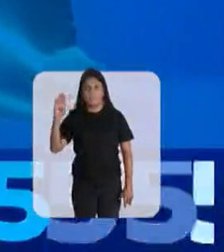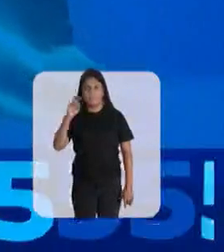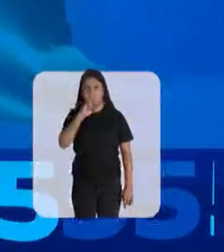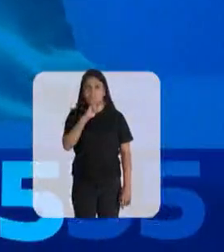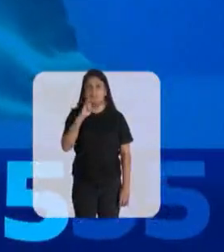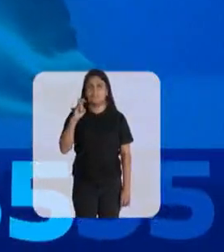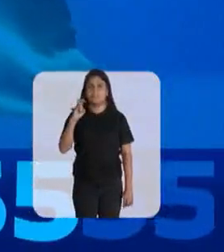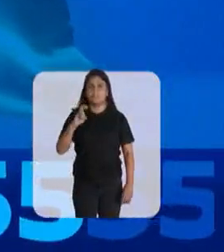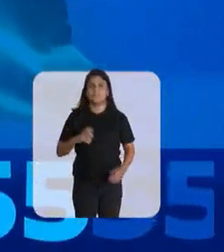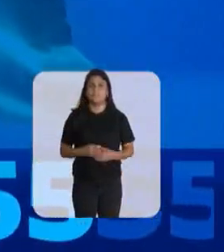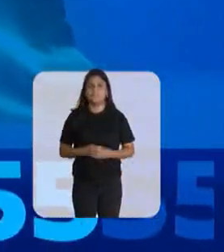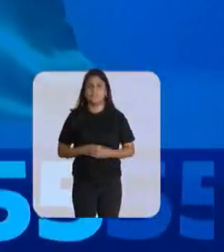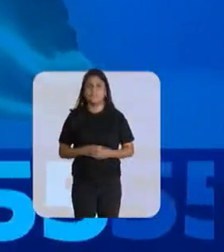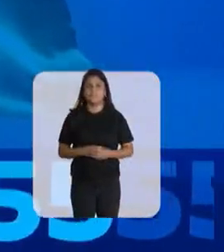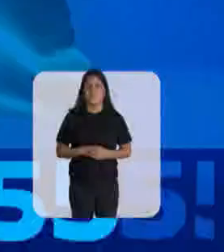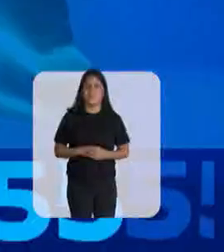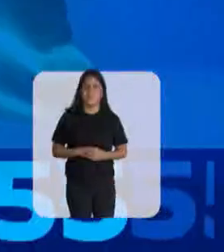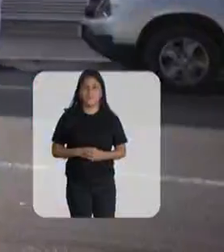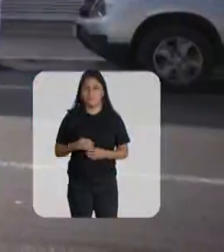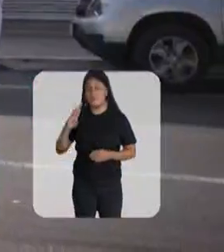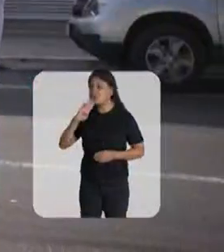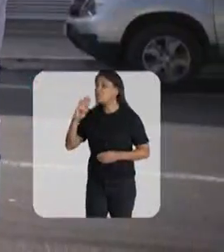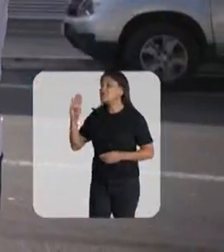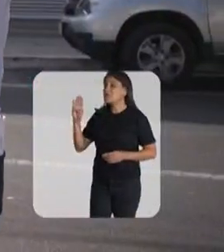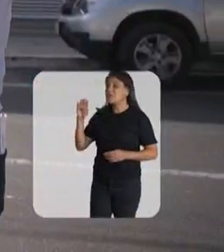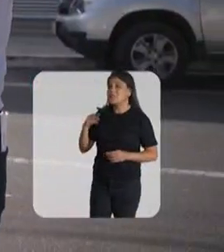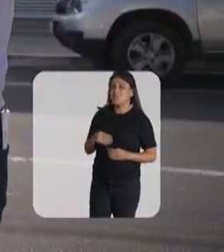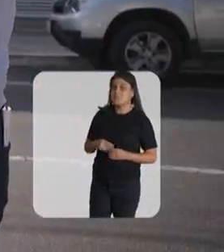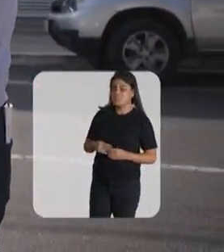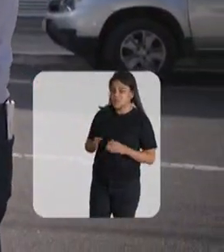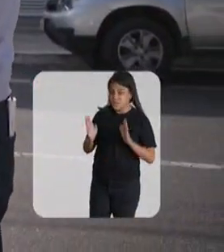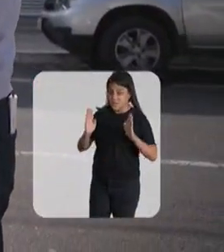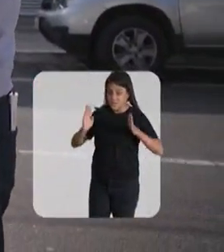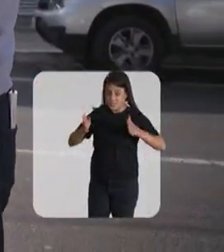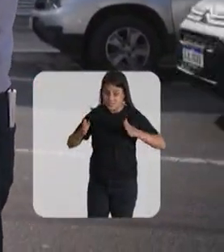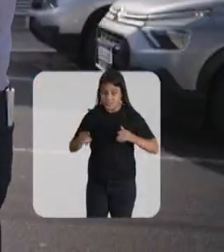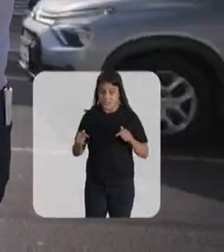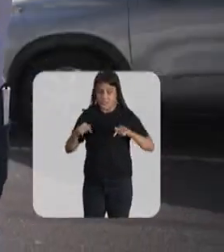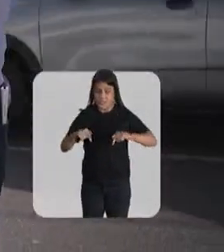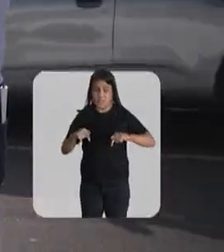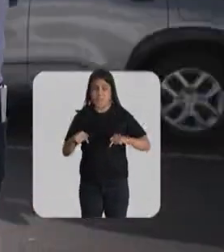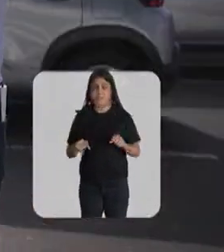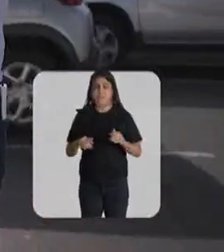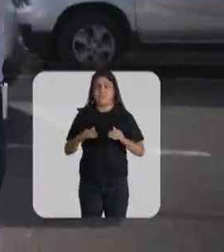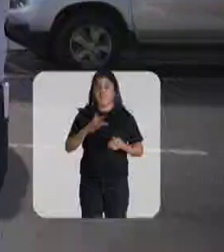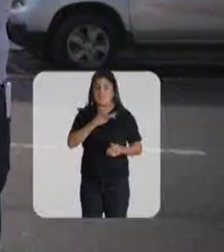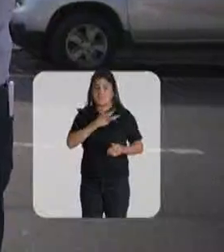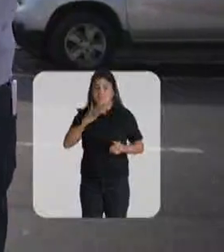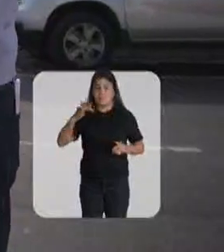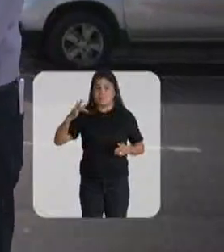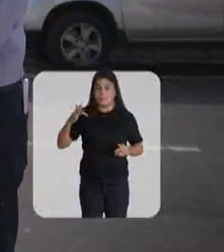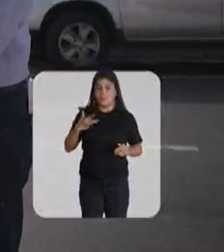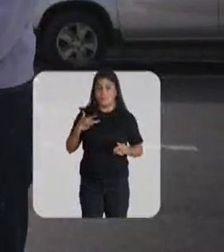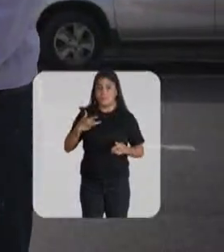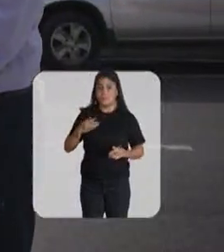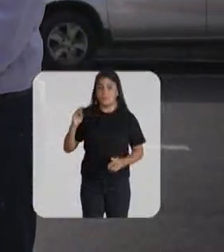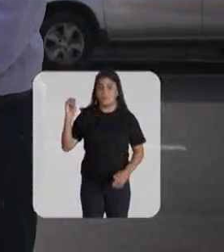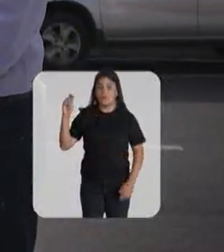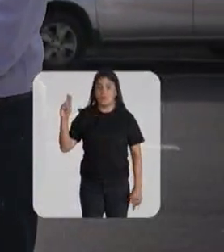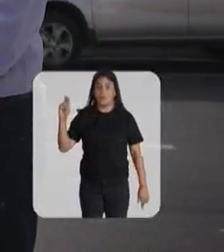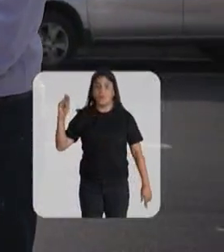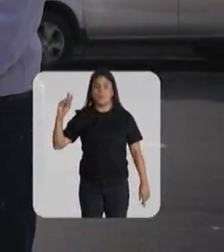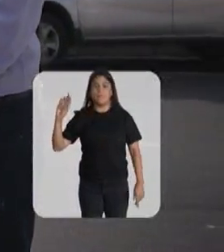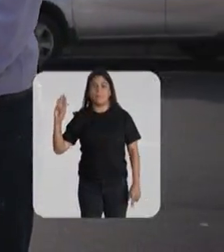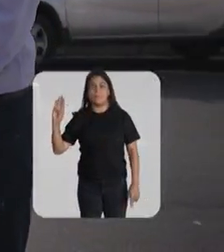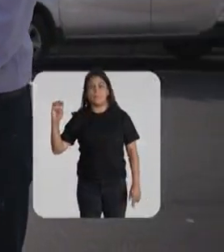Borela 5 Borela estamos aqui em frente ao BS centro para falar da atenção